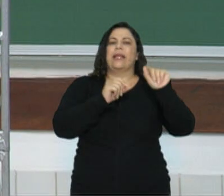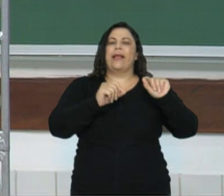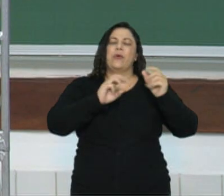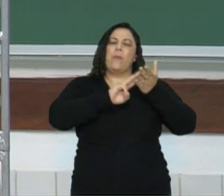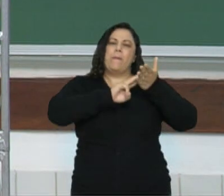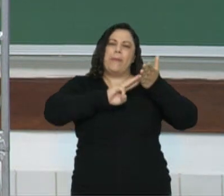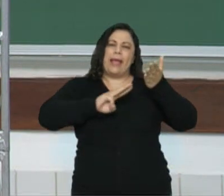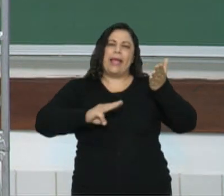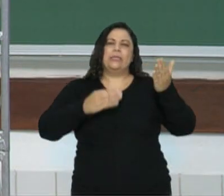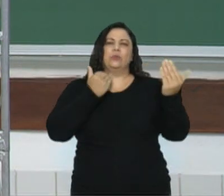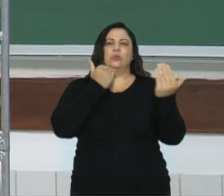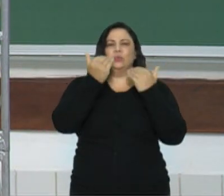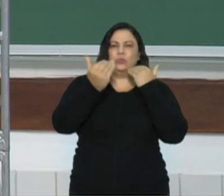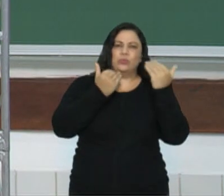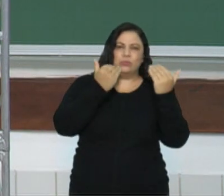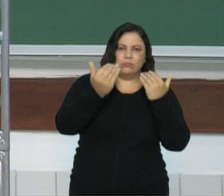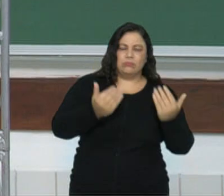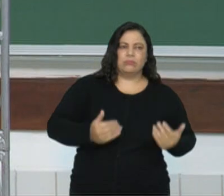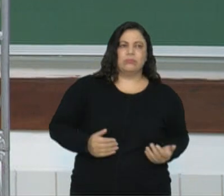Método, ser o método.